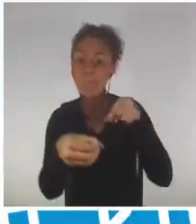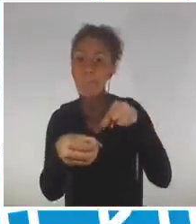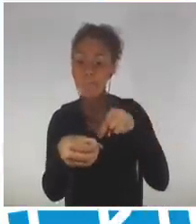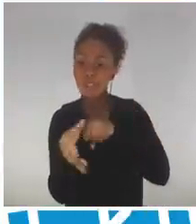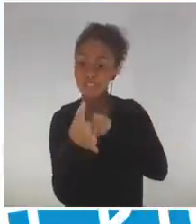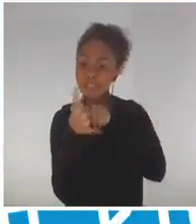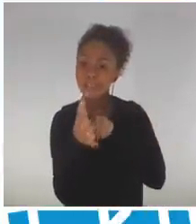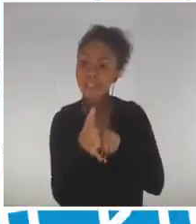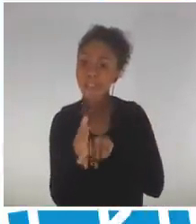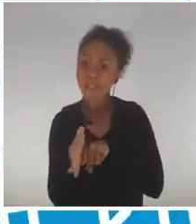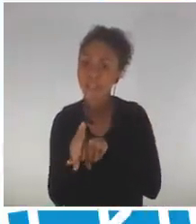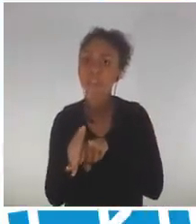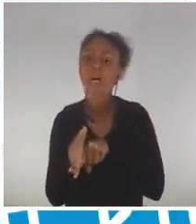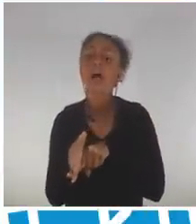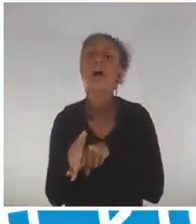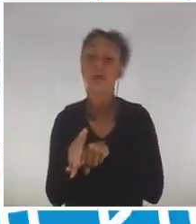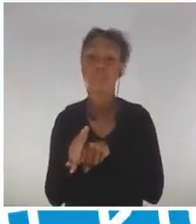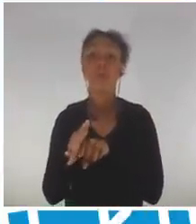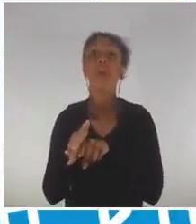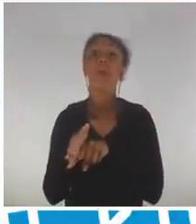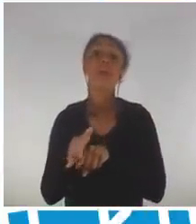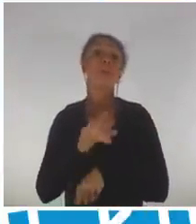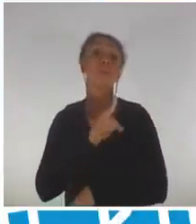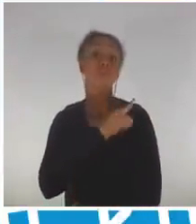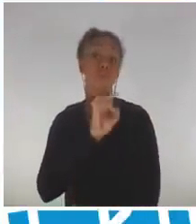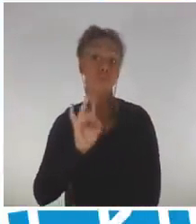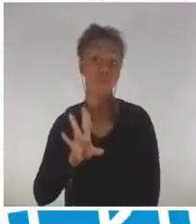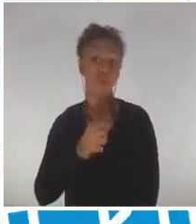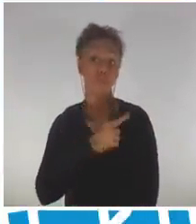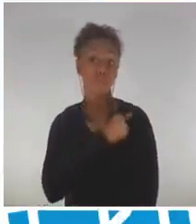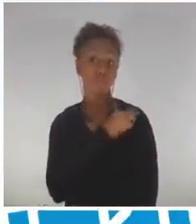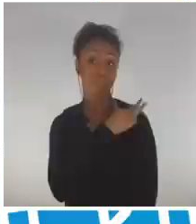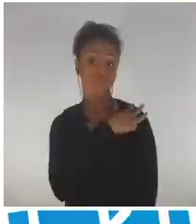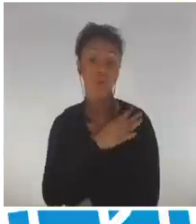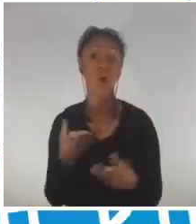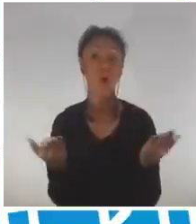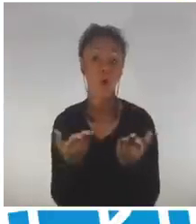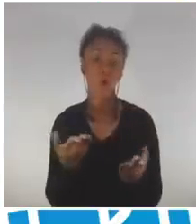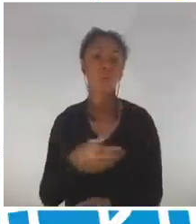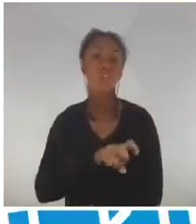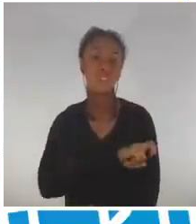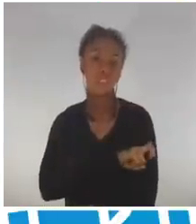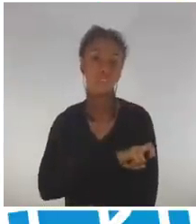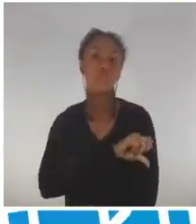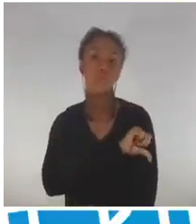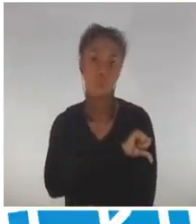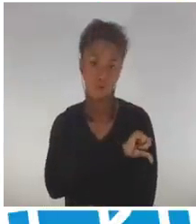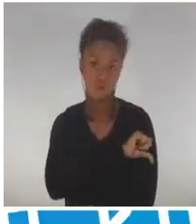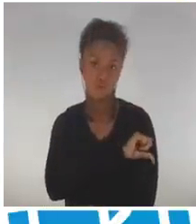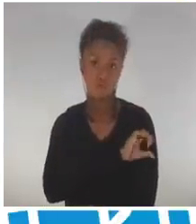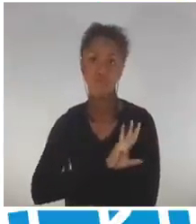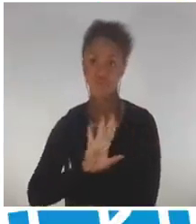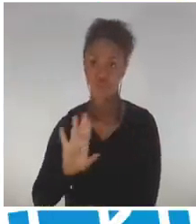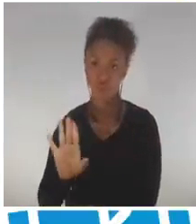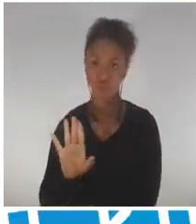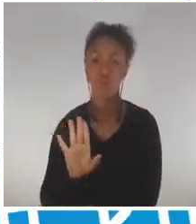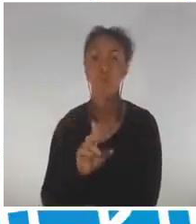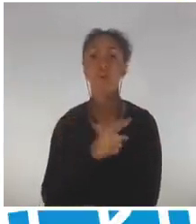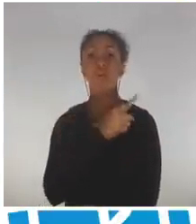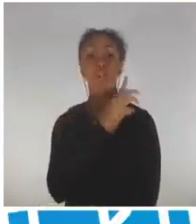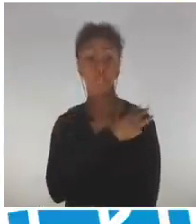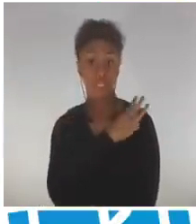né, nos anos finais, né? Atualmente, 5º, 9º ano do ensino fundamental, 3º ano do ensino